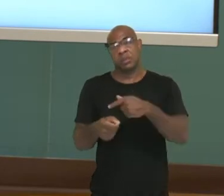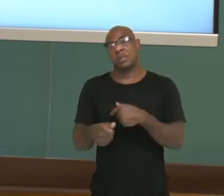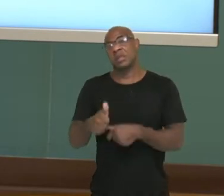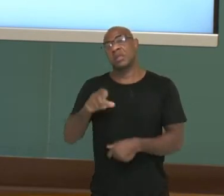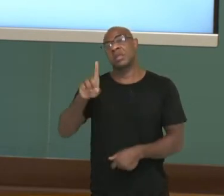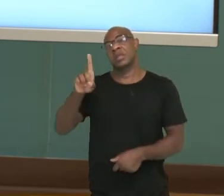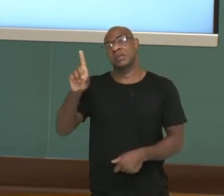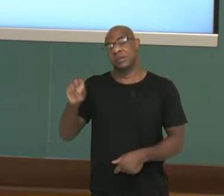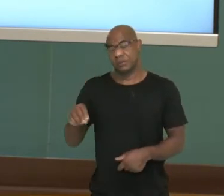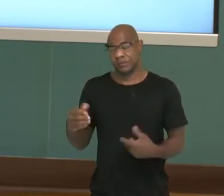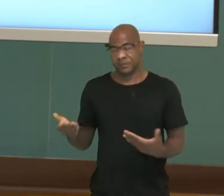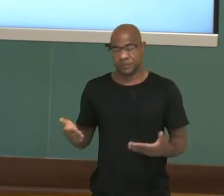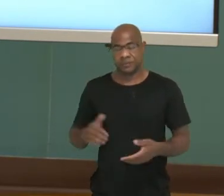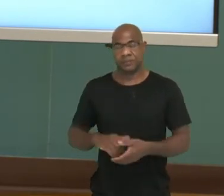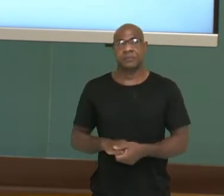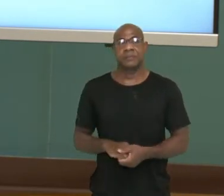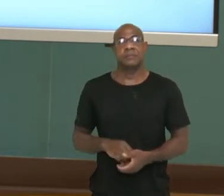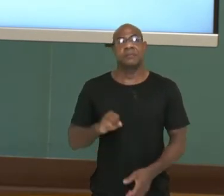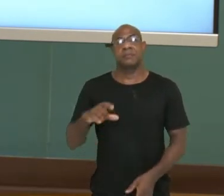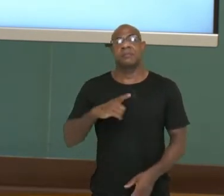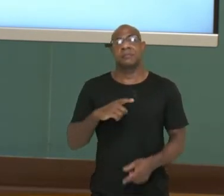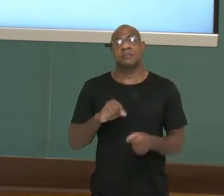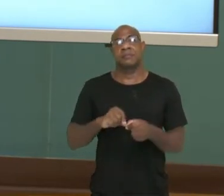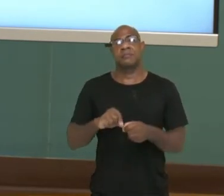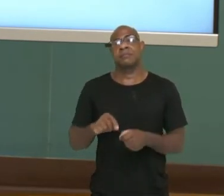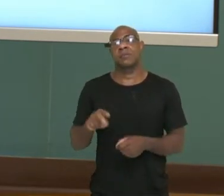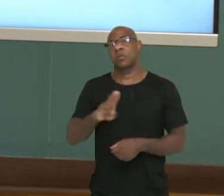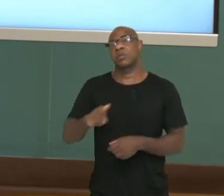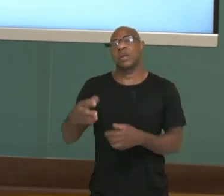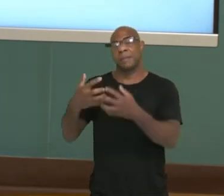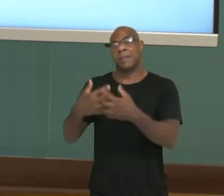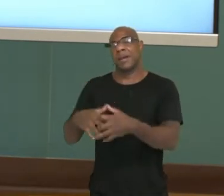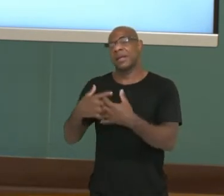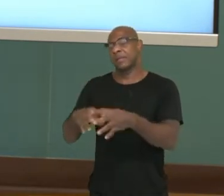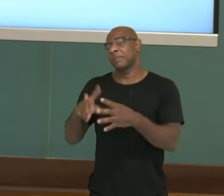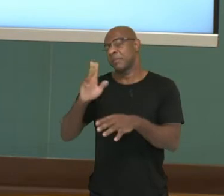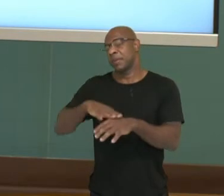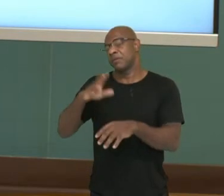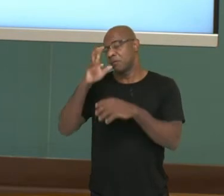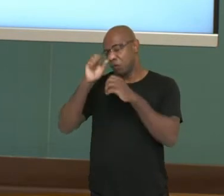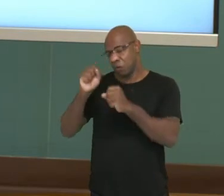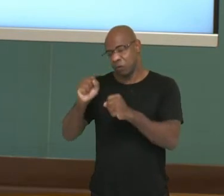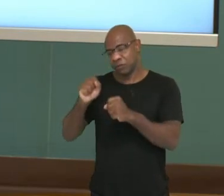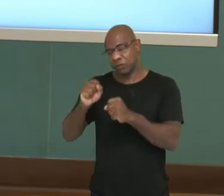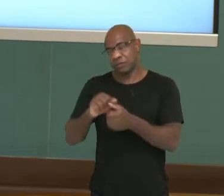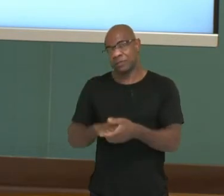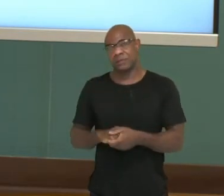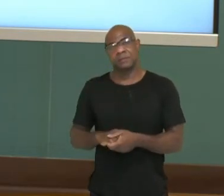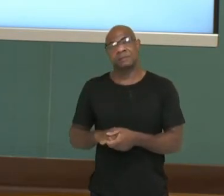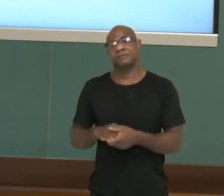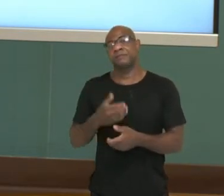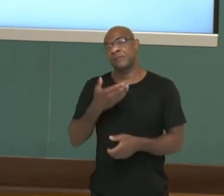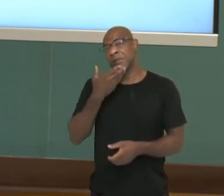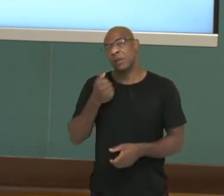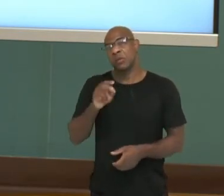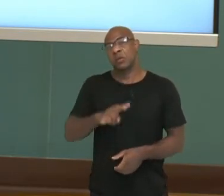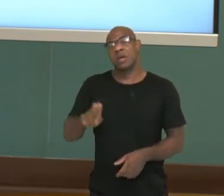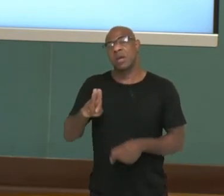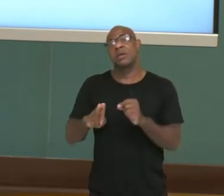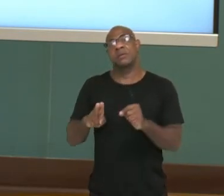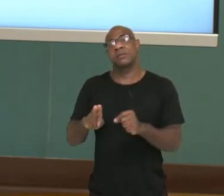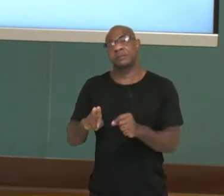220. E se eu vou usar uma máquina muito potente, é melhor usar nem 110, nem 220, usar